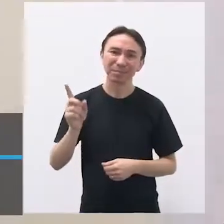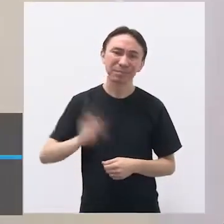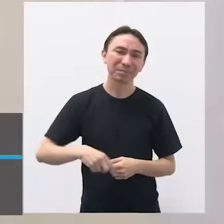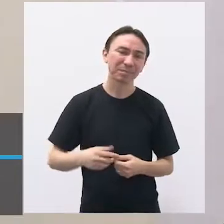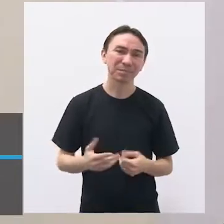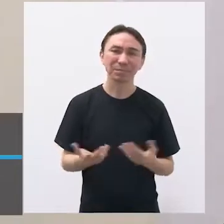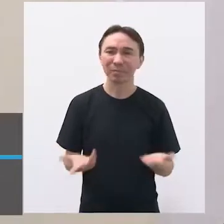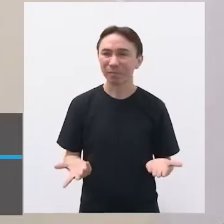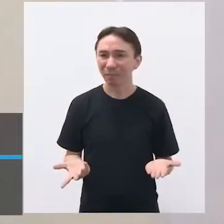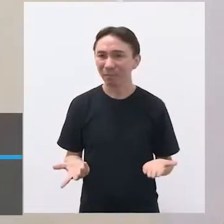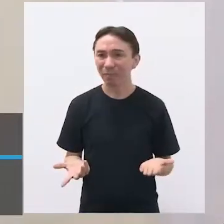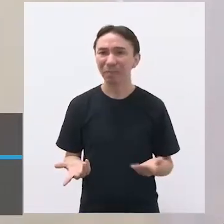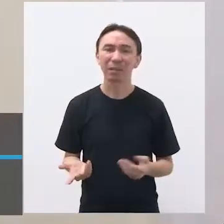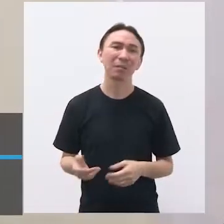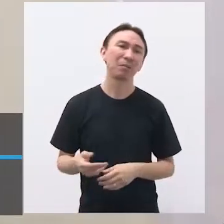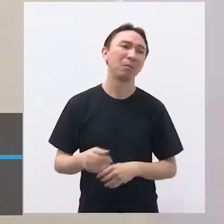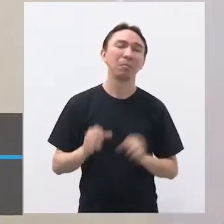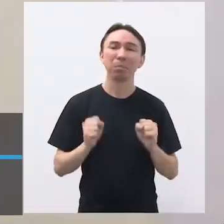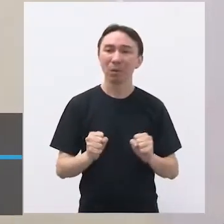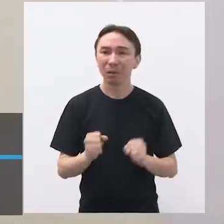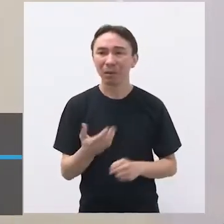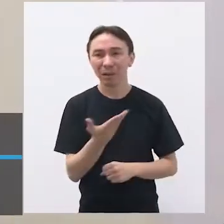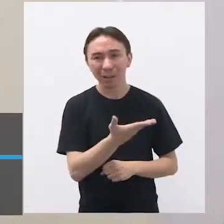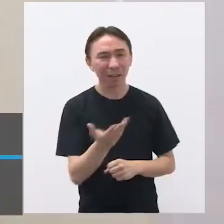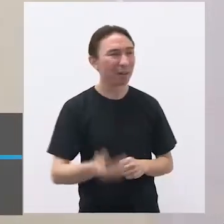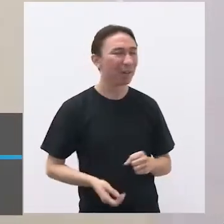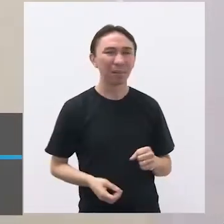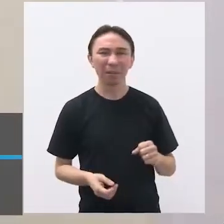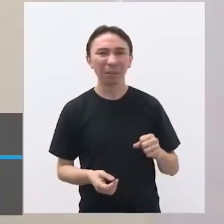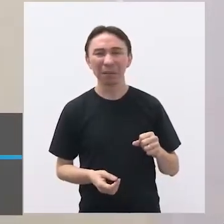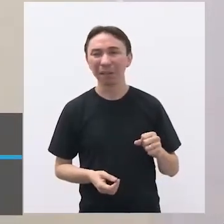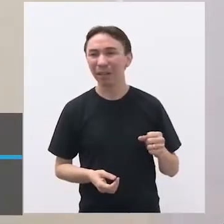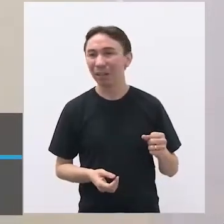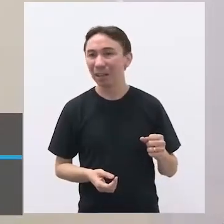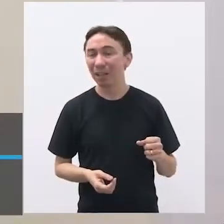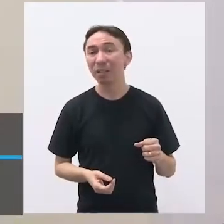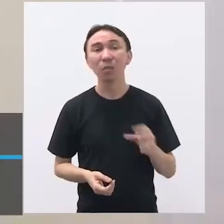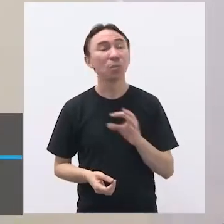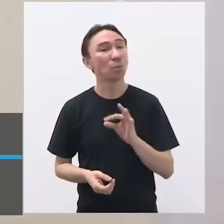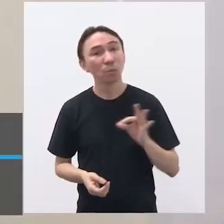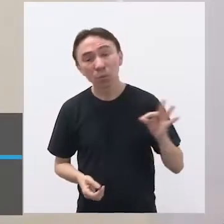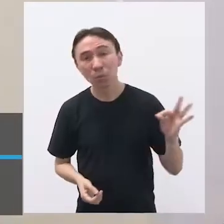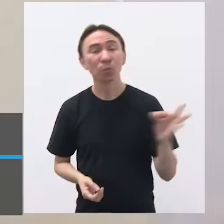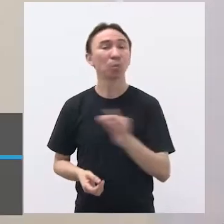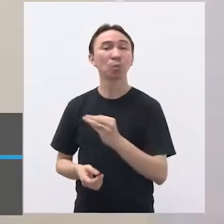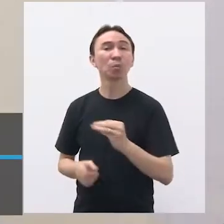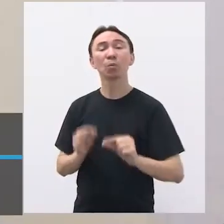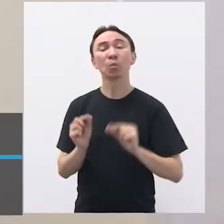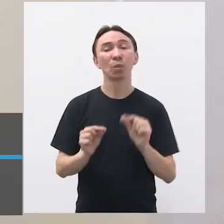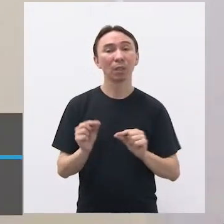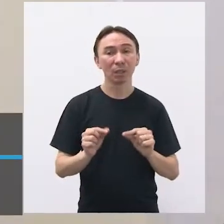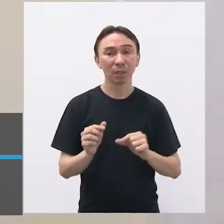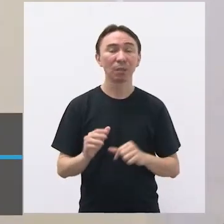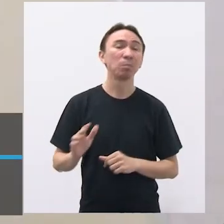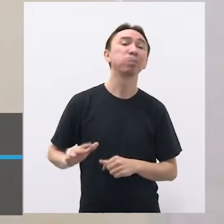um mimimi, pode ser consideradas como seja lá o que for, mas é toda uma construção